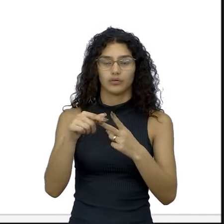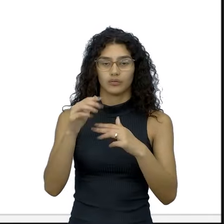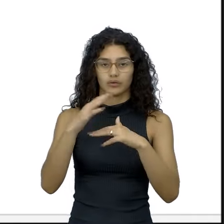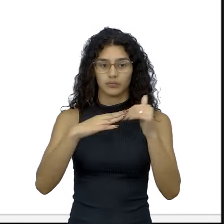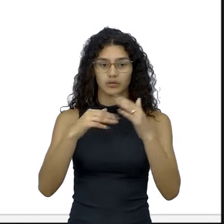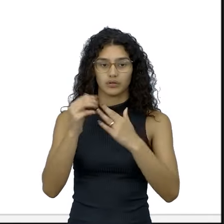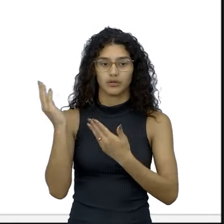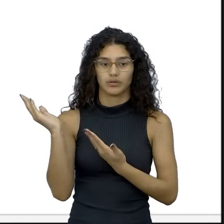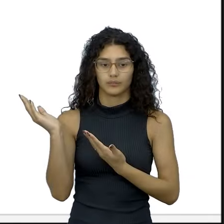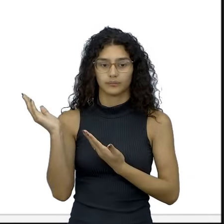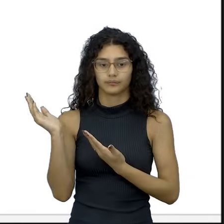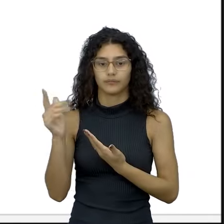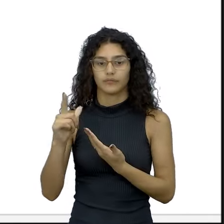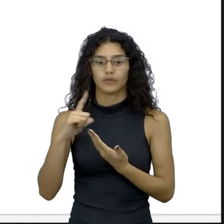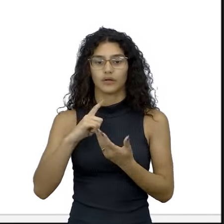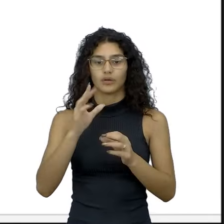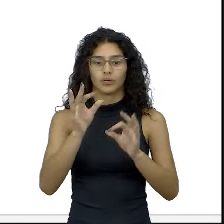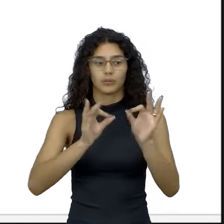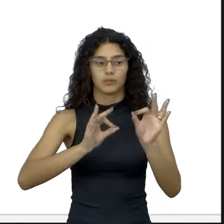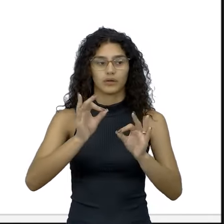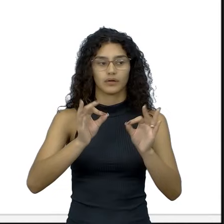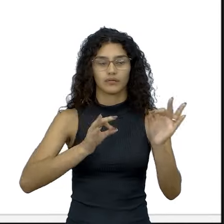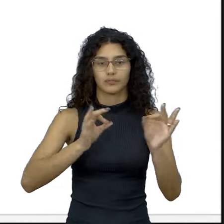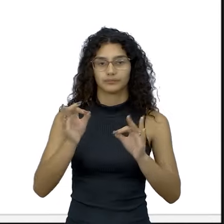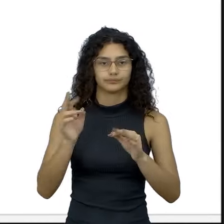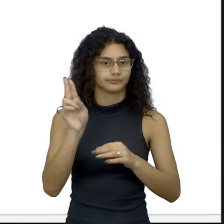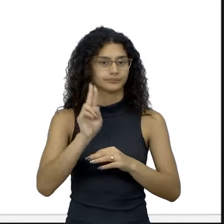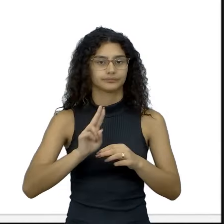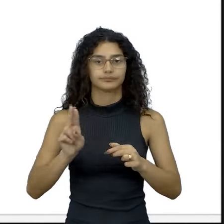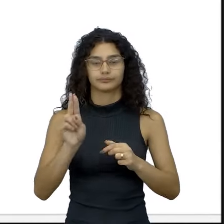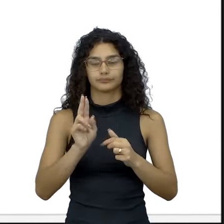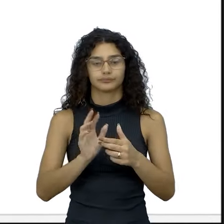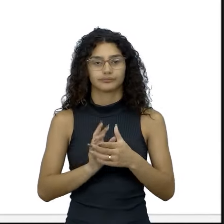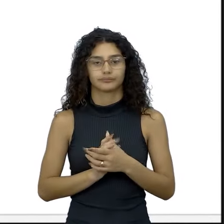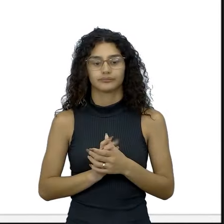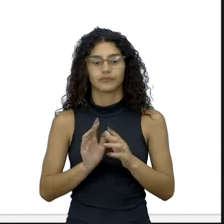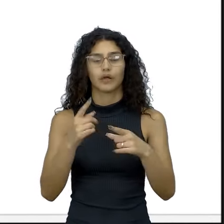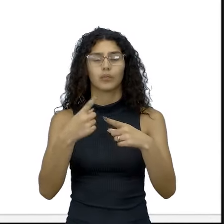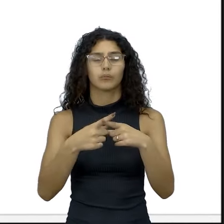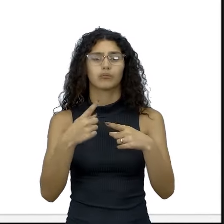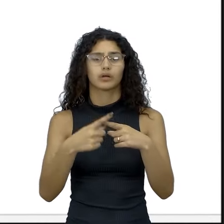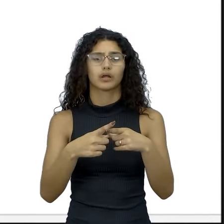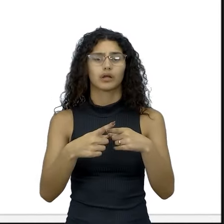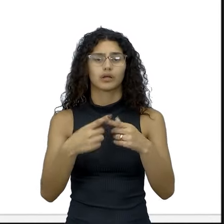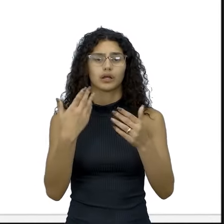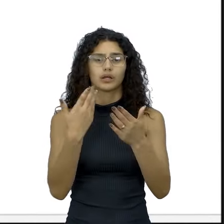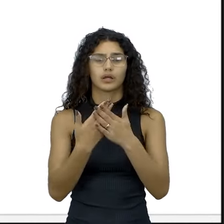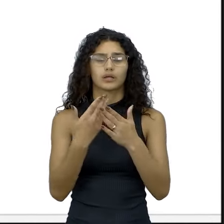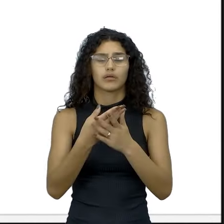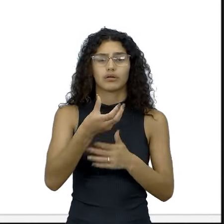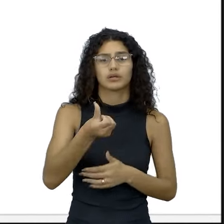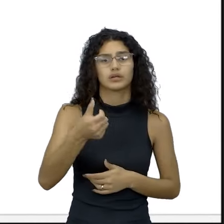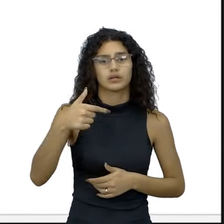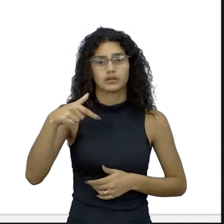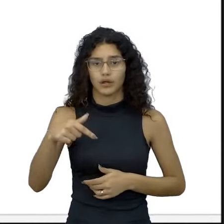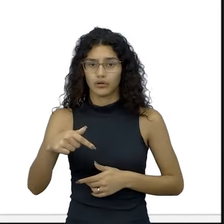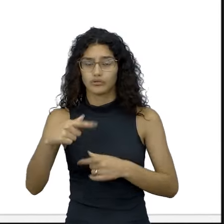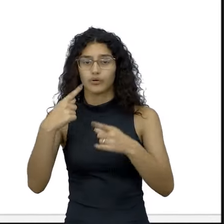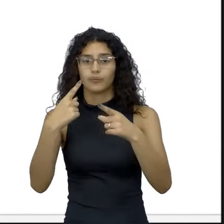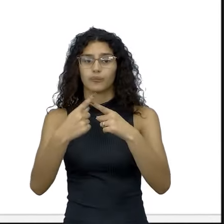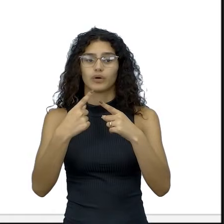EF04-LP21A, que ela diz respeito ao planejamento e à produção dos verbetes. E por que ela está nessas aulas 6 e 7? Porque